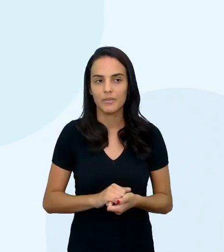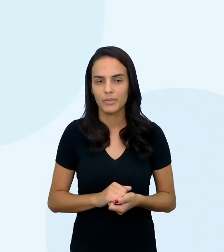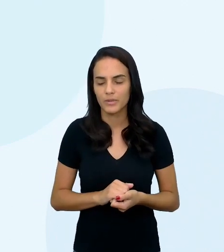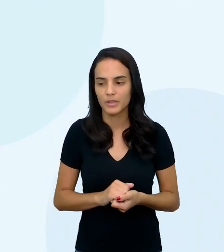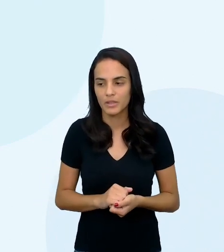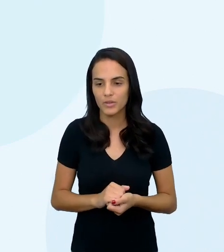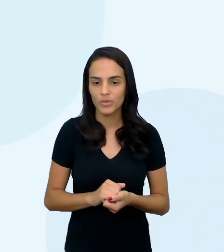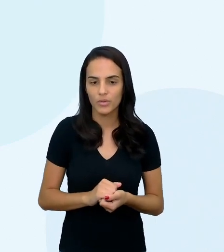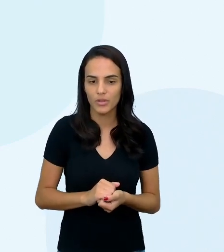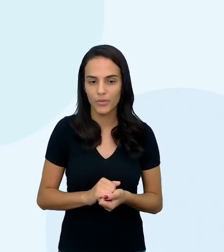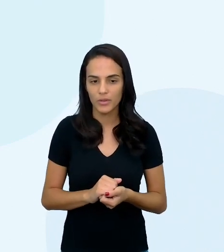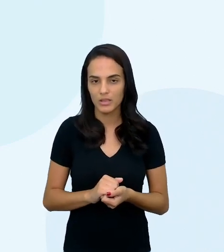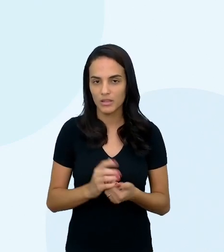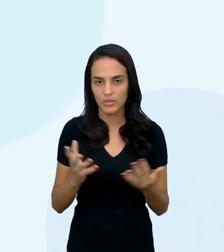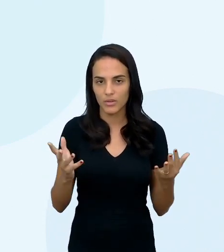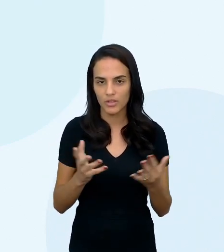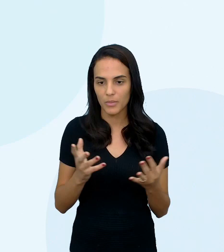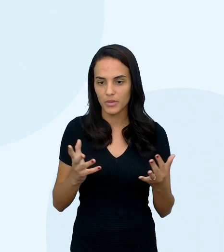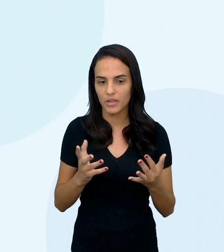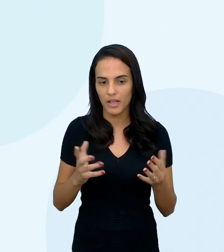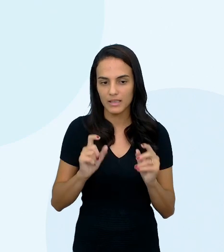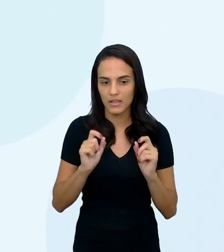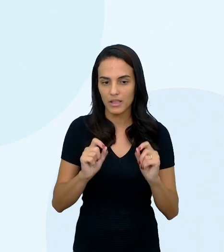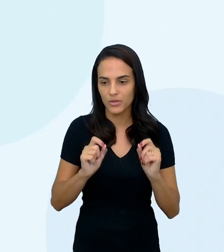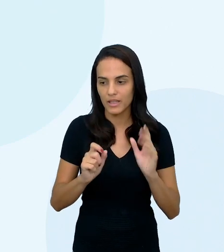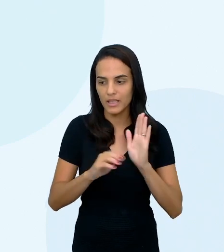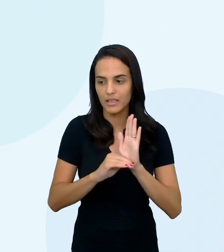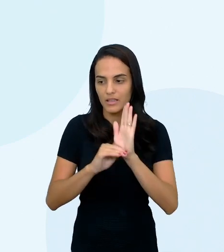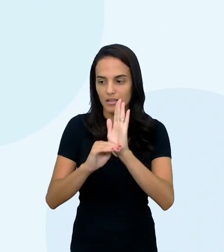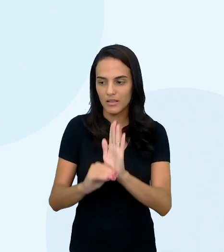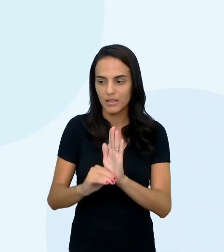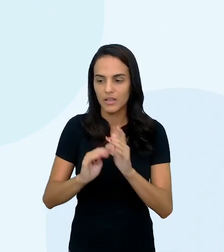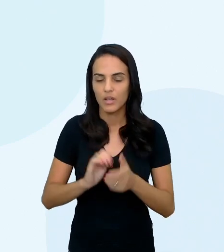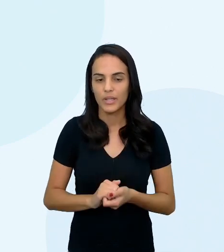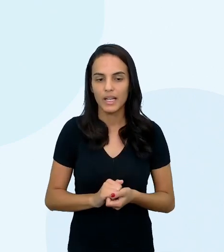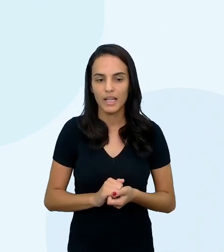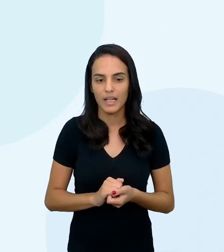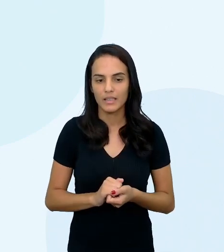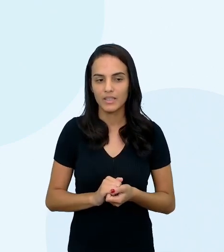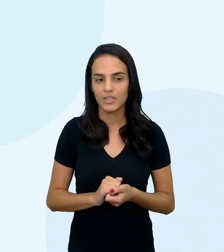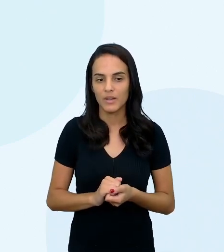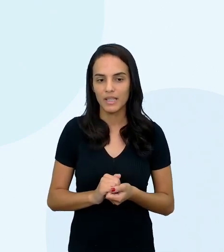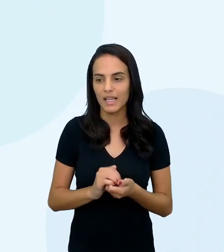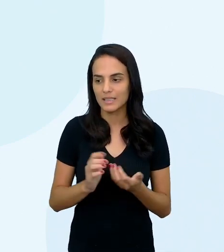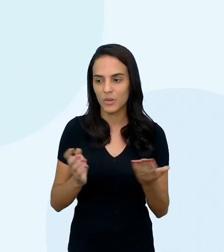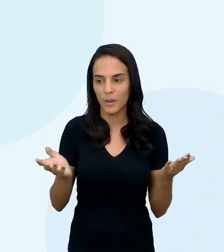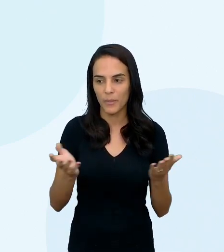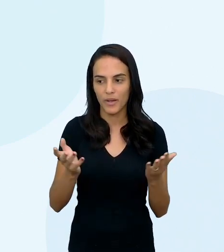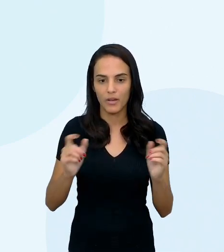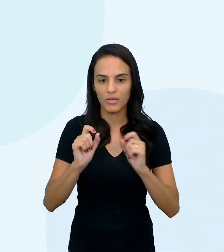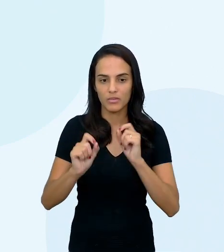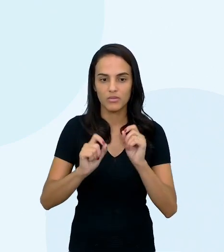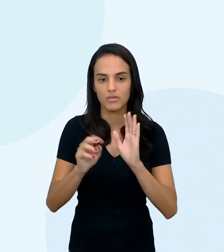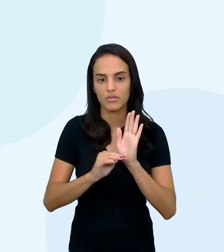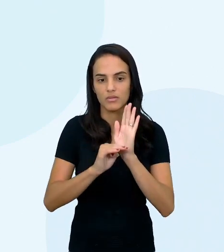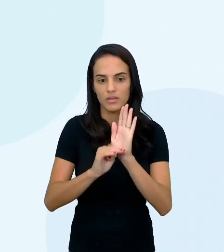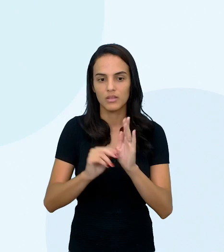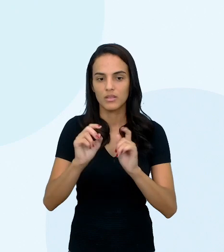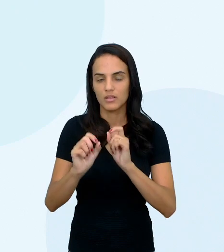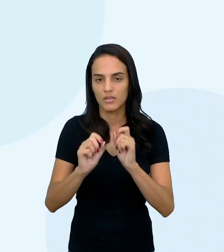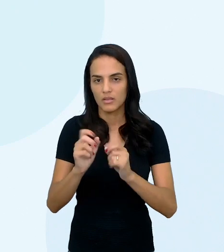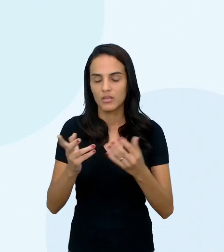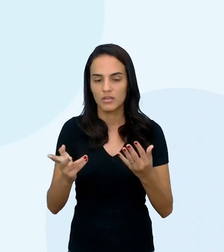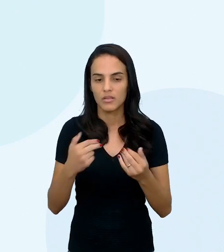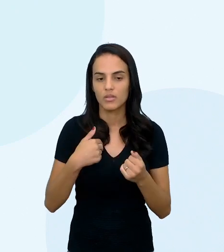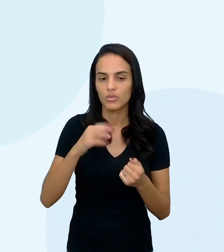corpo. E aí, gente, olha só, vamos para o nosso momento investigativo, né? Então, eu mostrei para vocês aqui no torso,